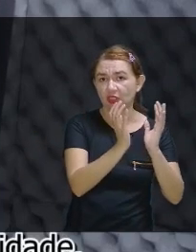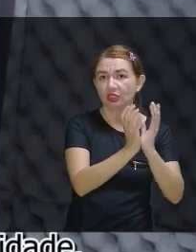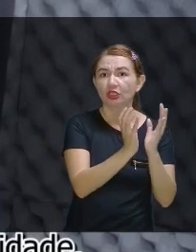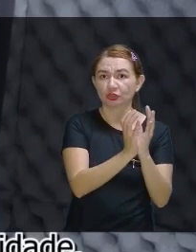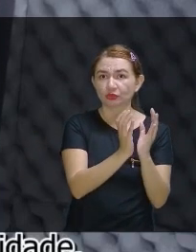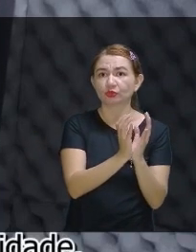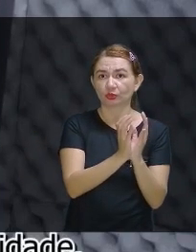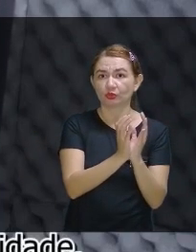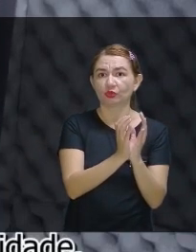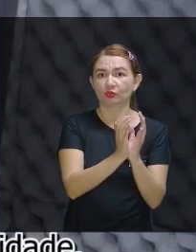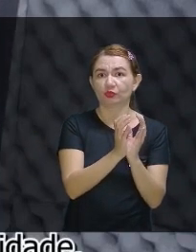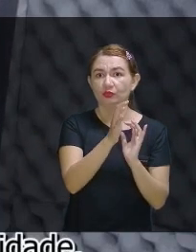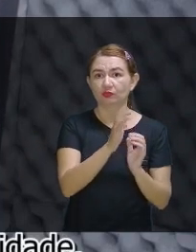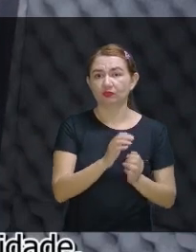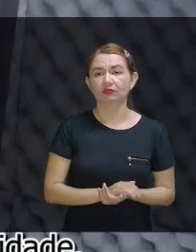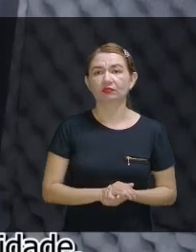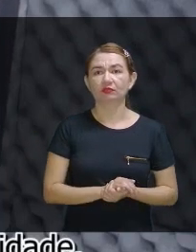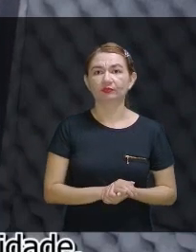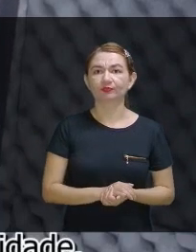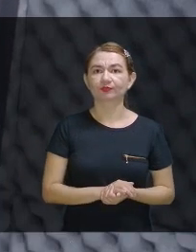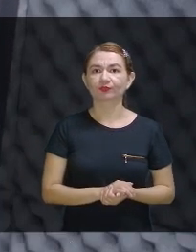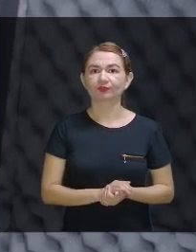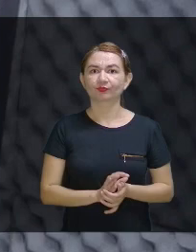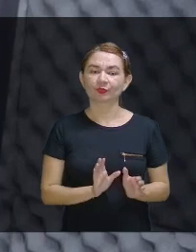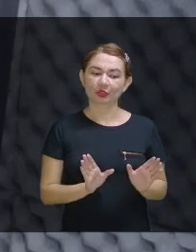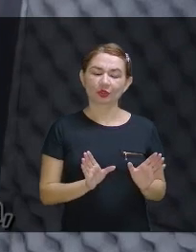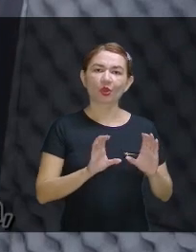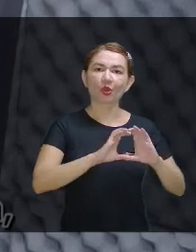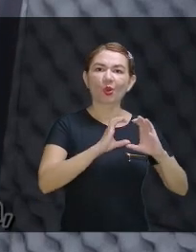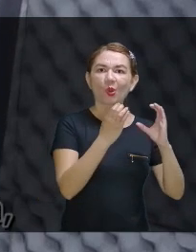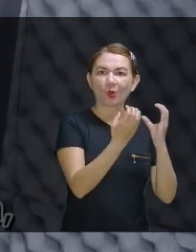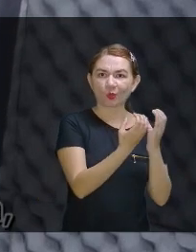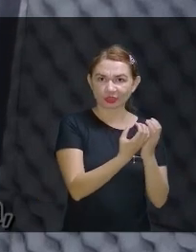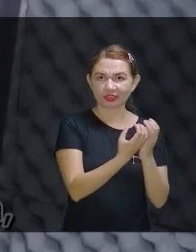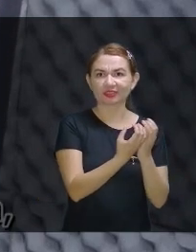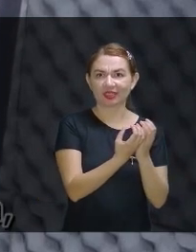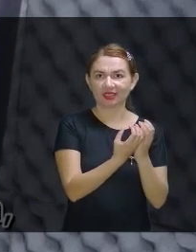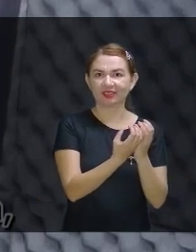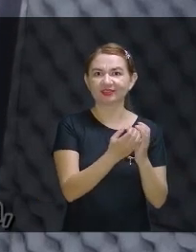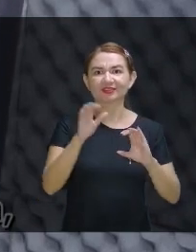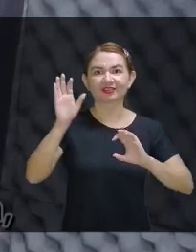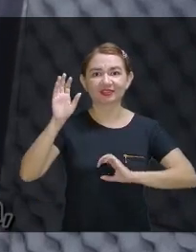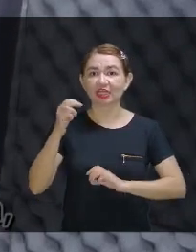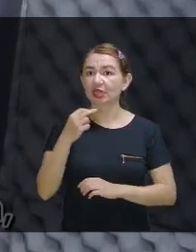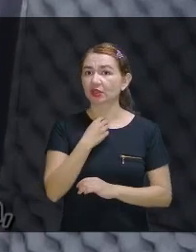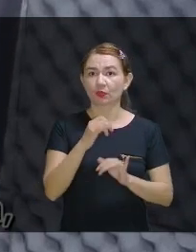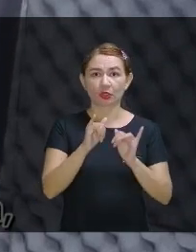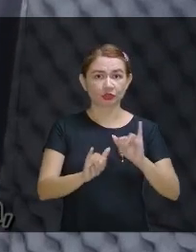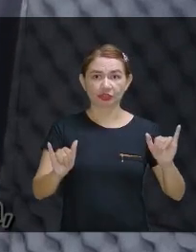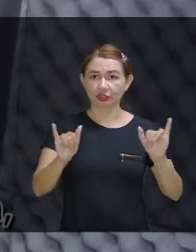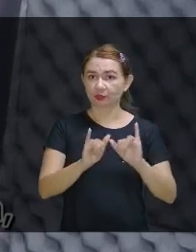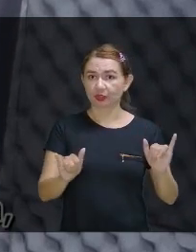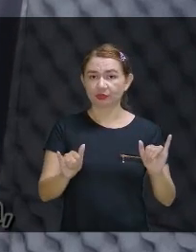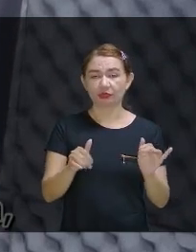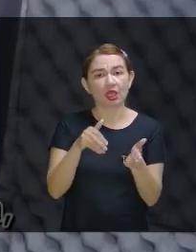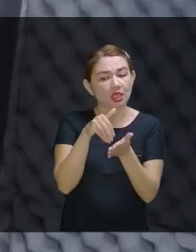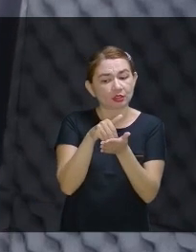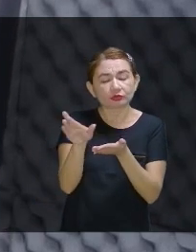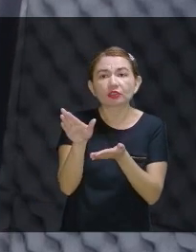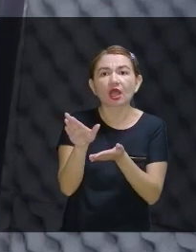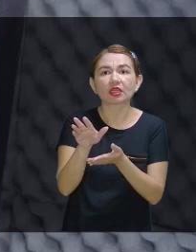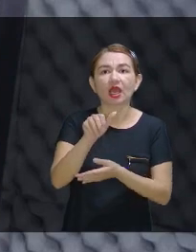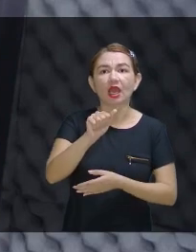a violência elas sofreram na própria comunidade. Né? Se candidataram, não puderam fazer campanha, senão elas seriam expulsas da